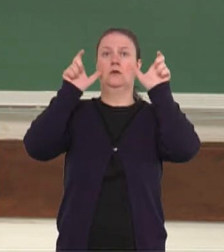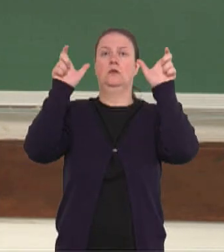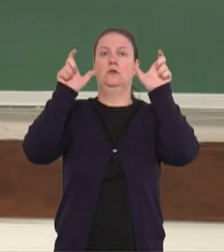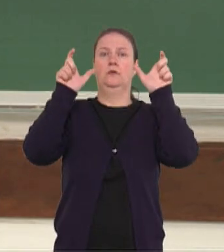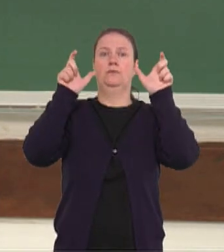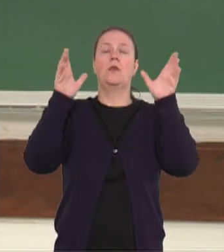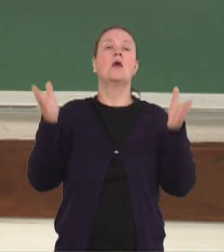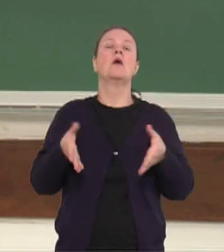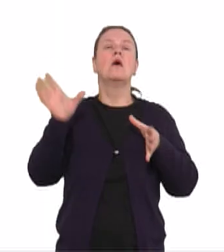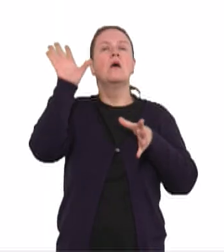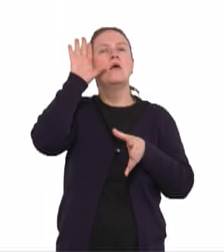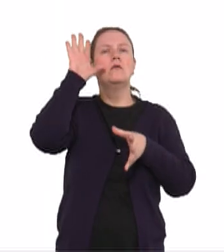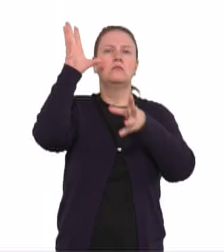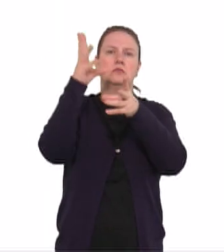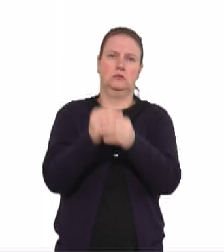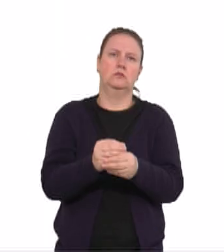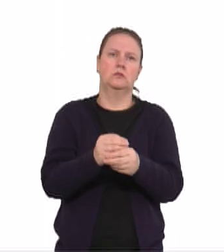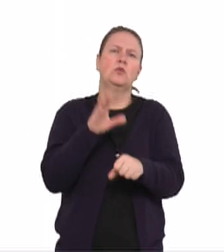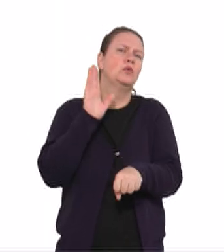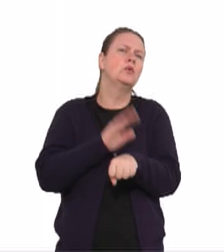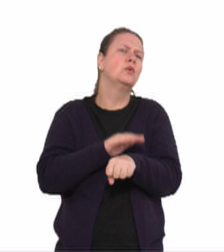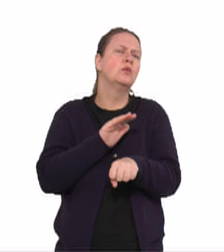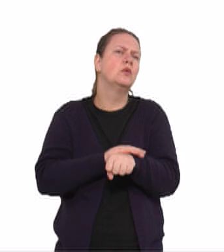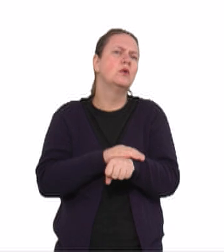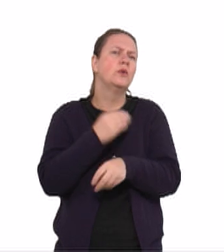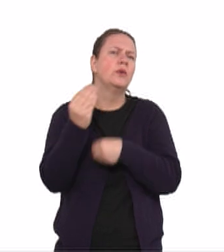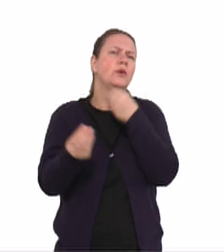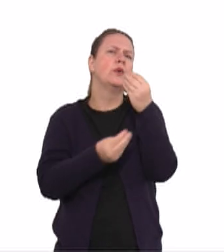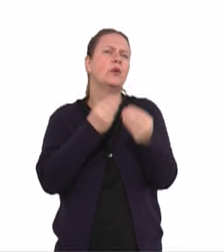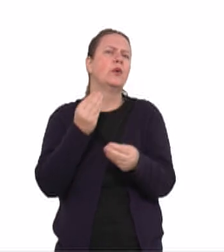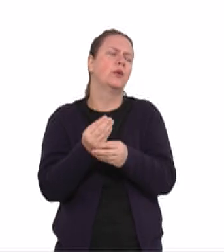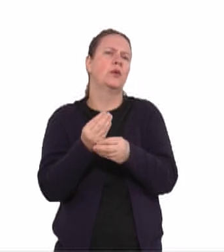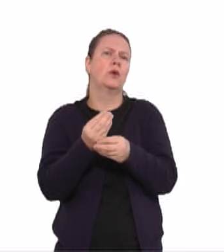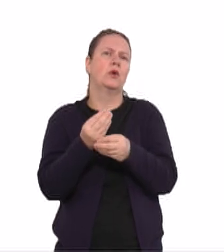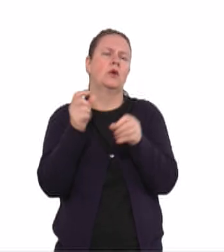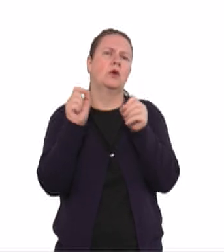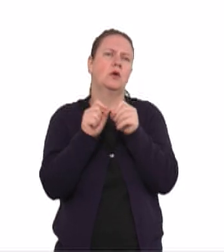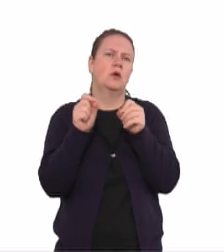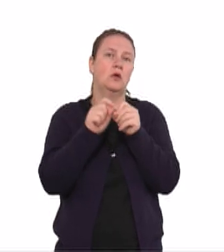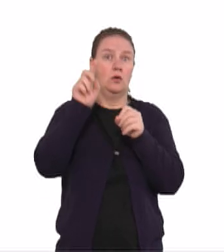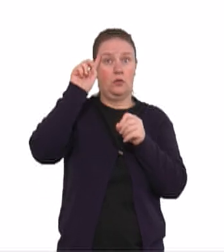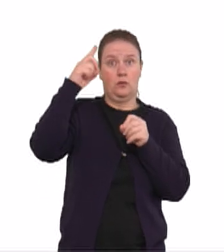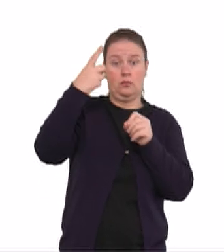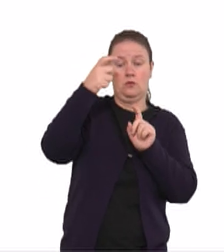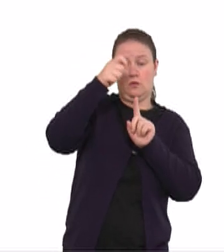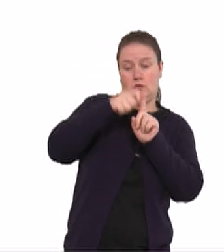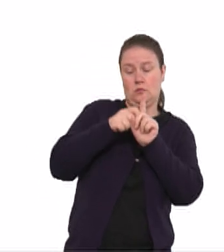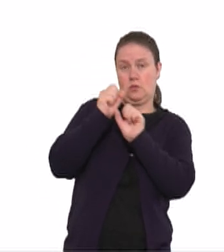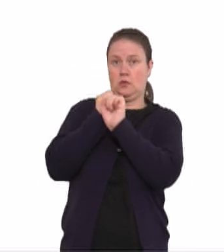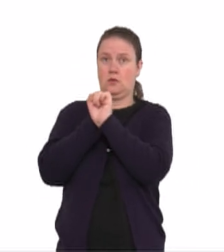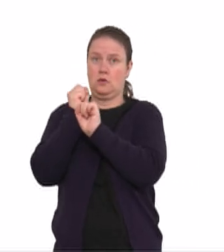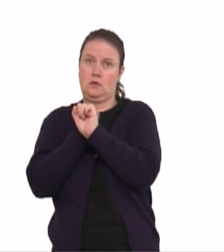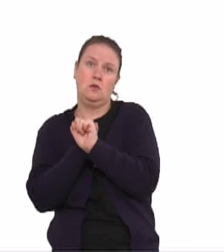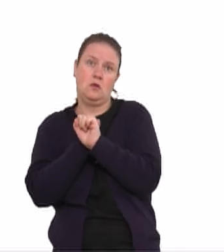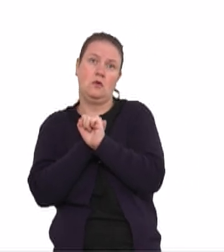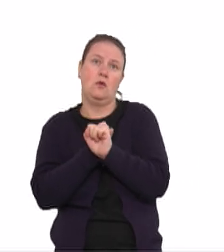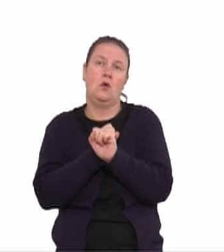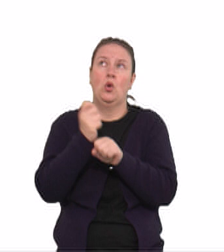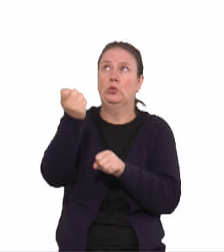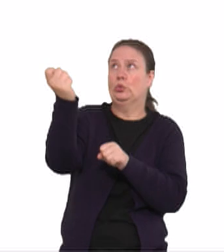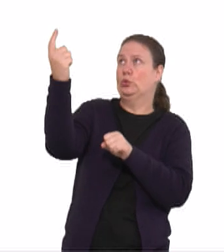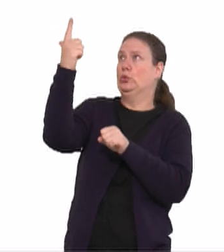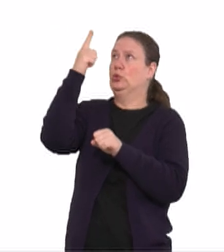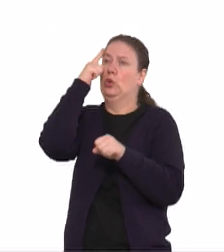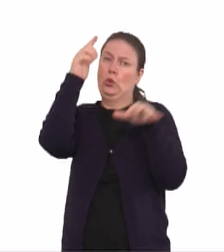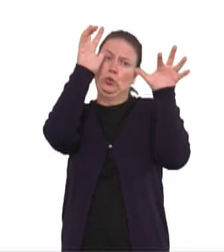Revisando. Tempo pode ser marcado de várias formas. Pode ser pelo dia, mês, ano, sol, chuva, noite, pelo